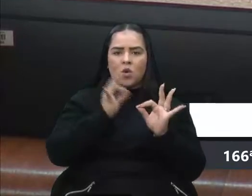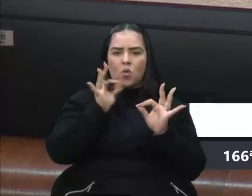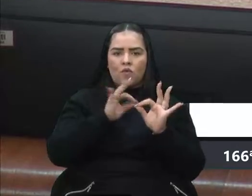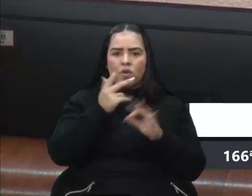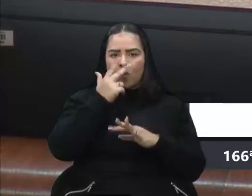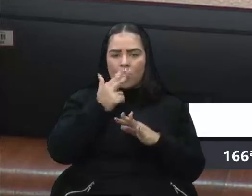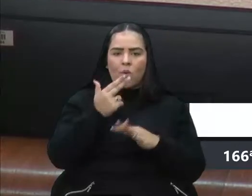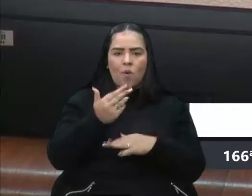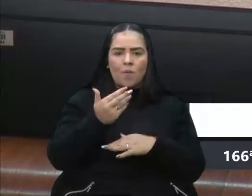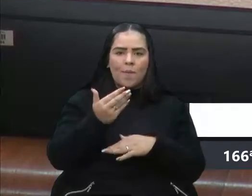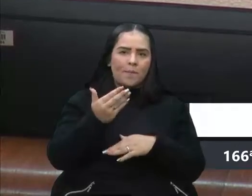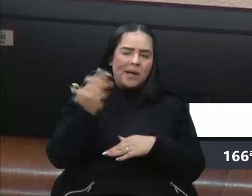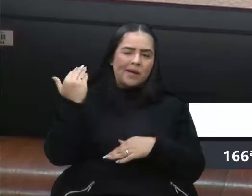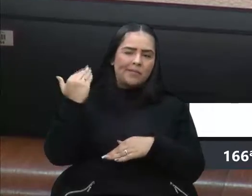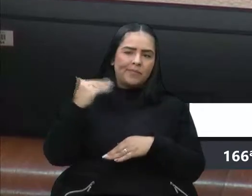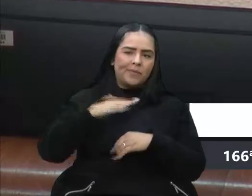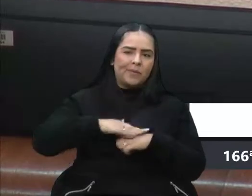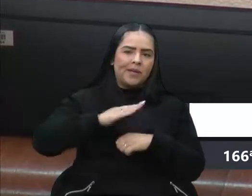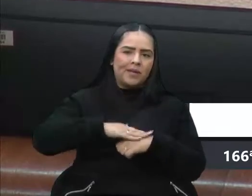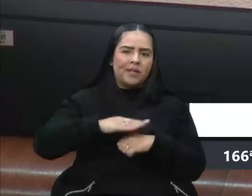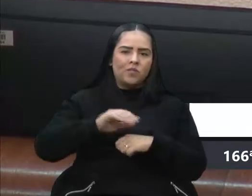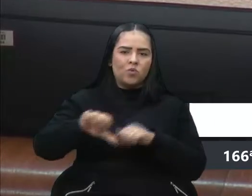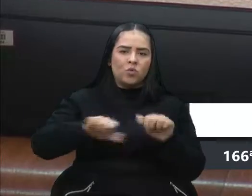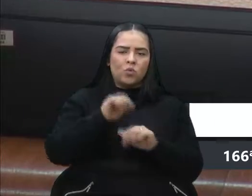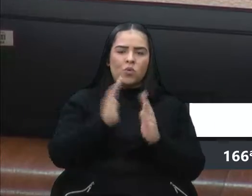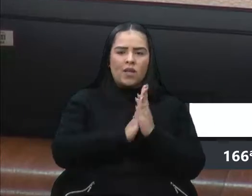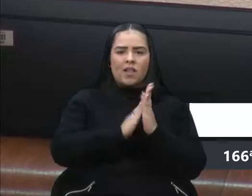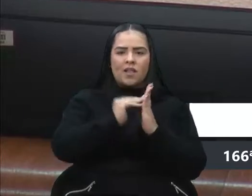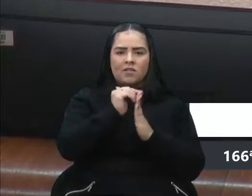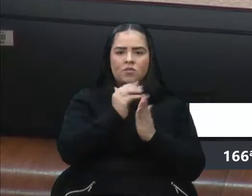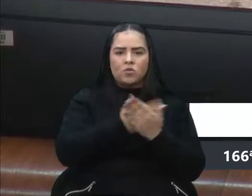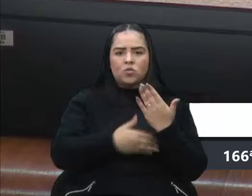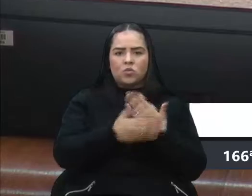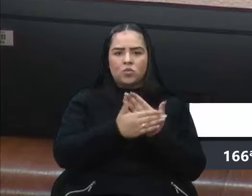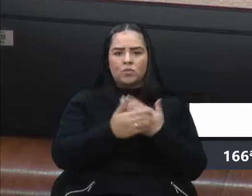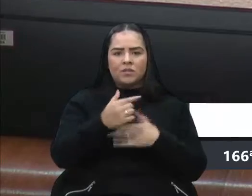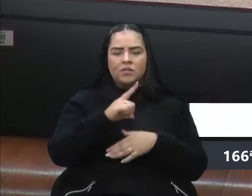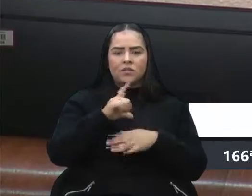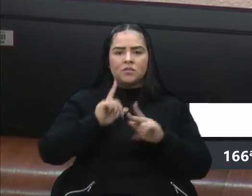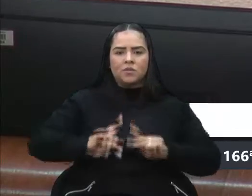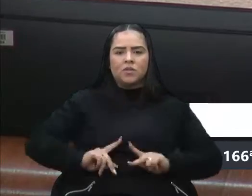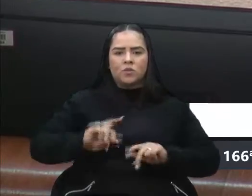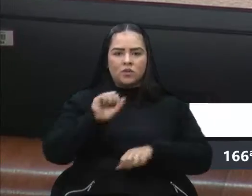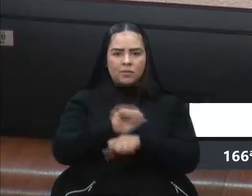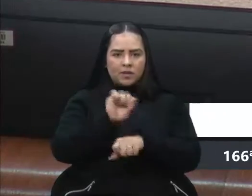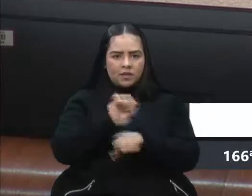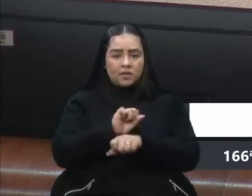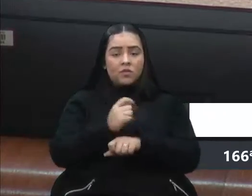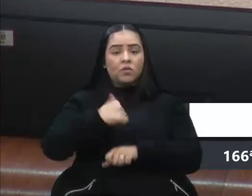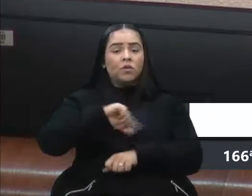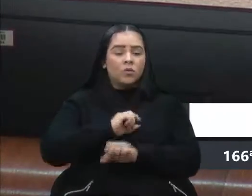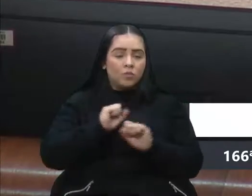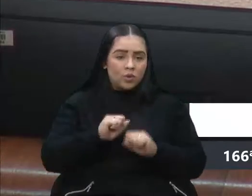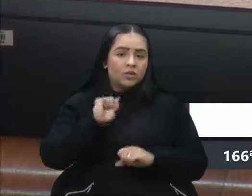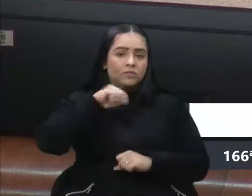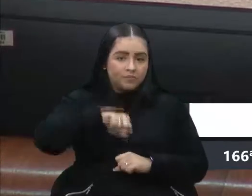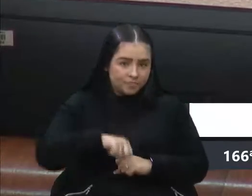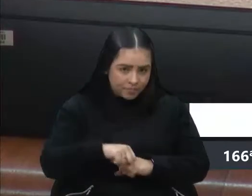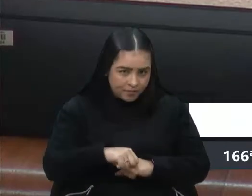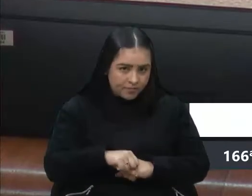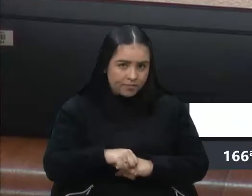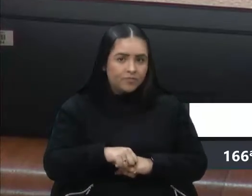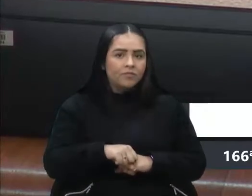outros momentos que mudou o calendário, acabou deixando todo o trade turístico com uma expectativa, não se realizou, nós poderíamos sim